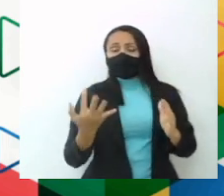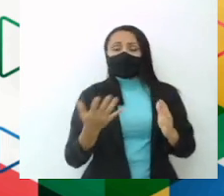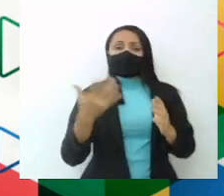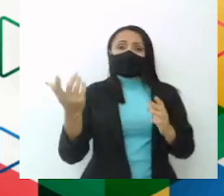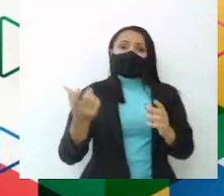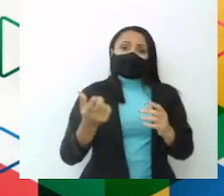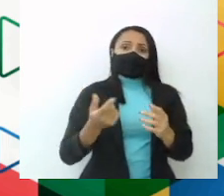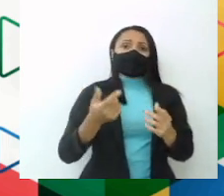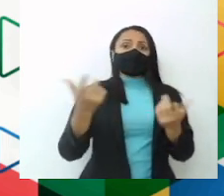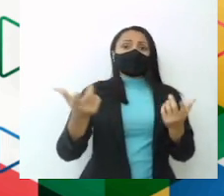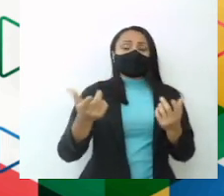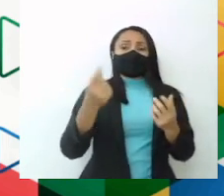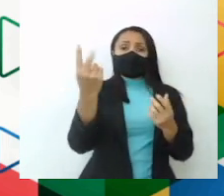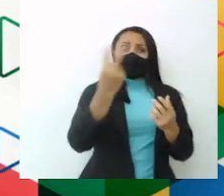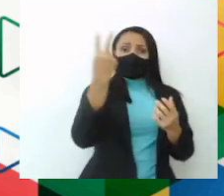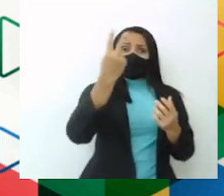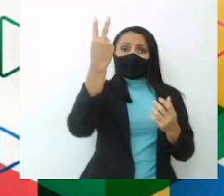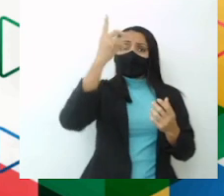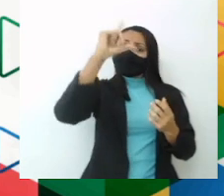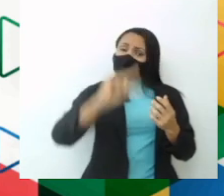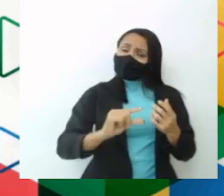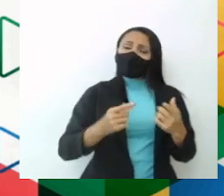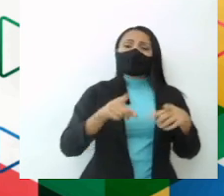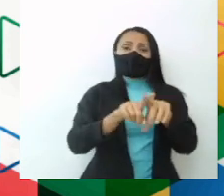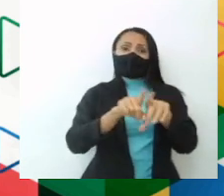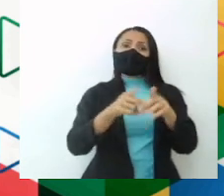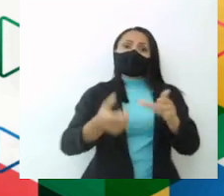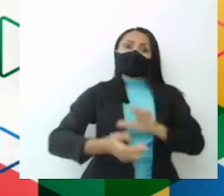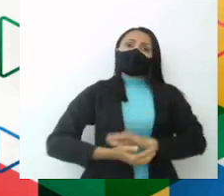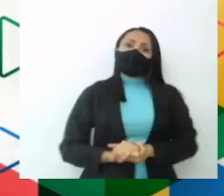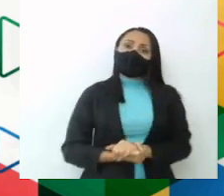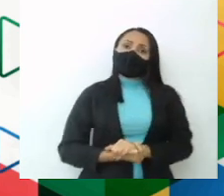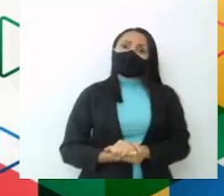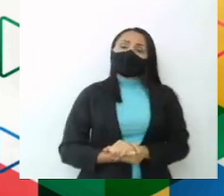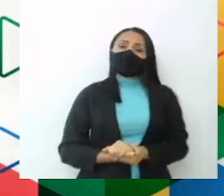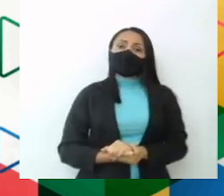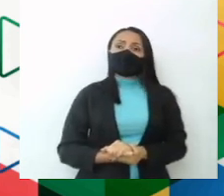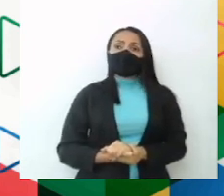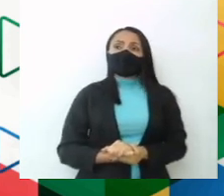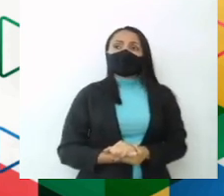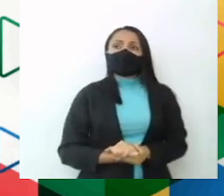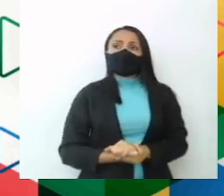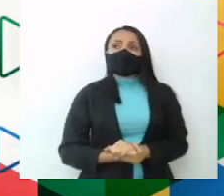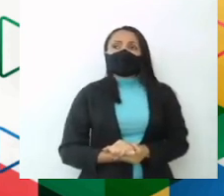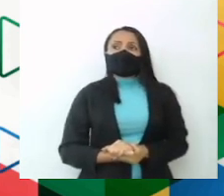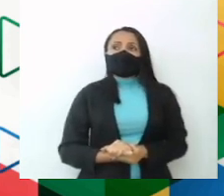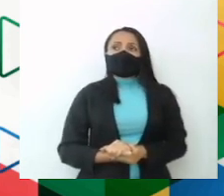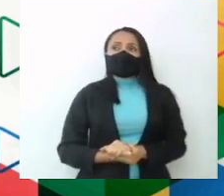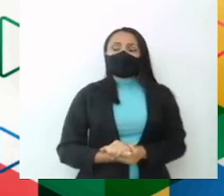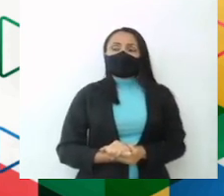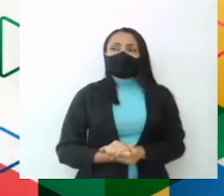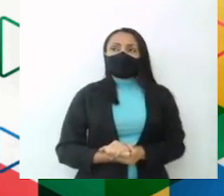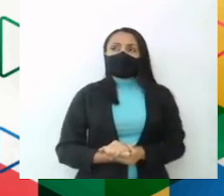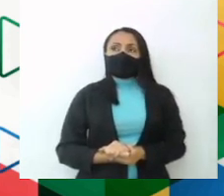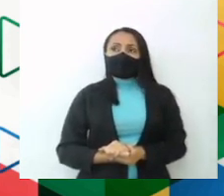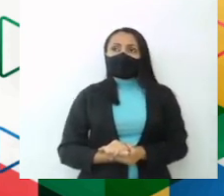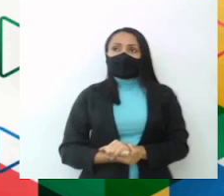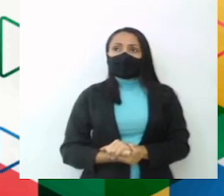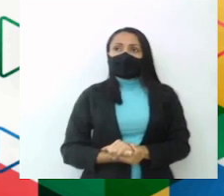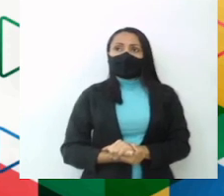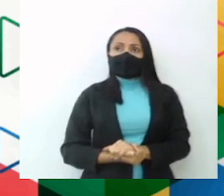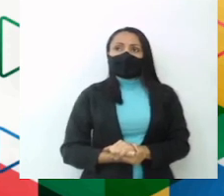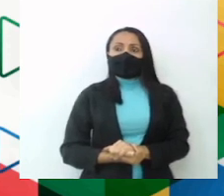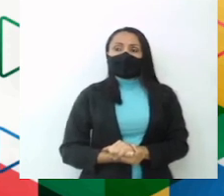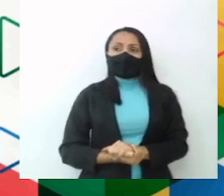reduzir a metade a quantidade de dinheiro que você tem que usar para pagar essa mercadoria que você está